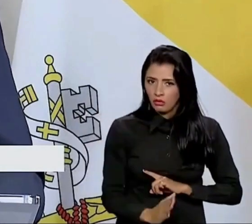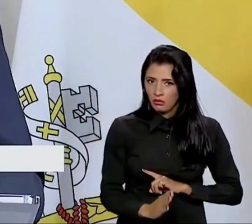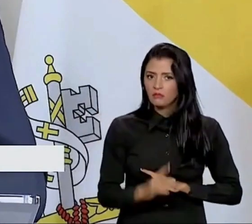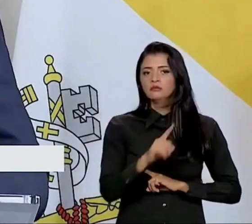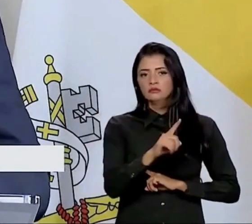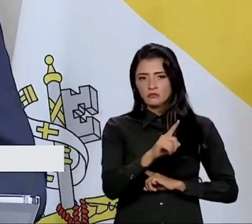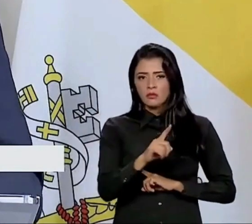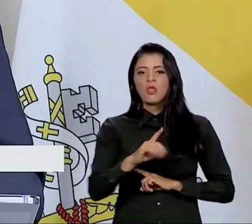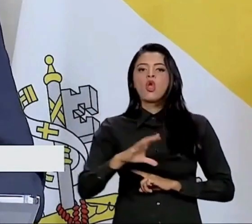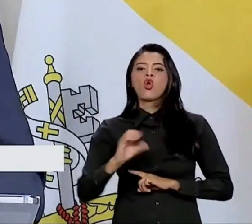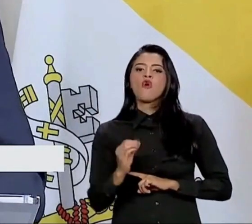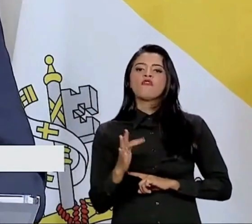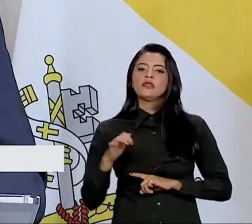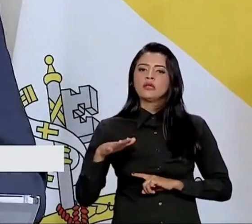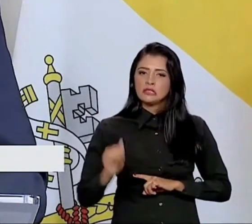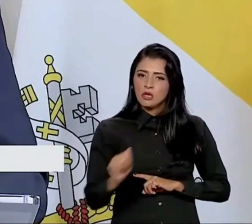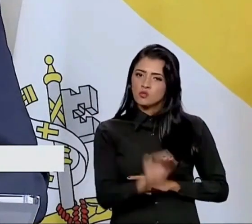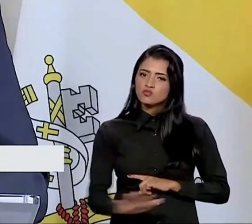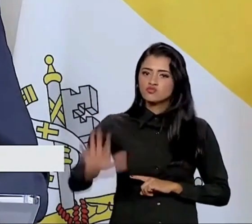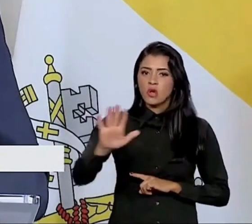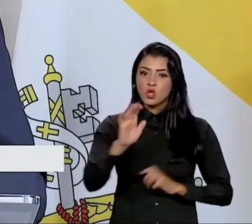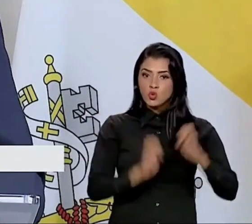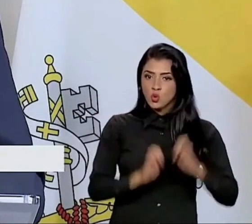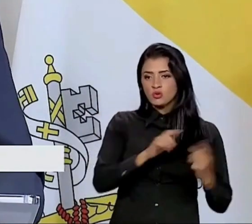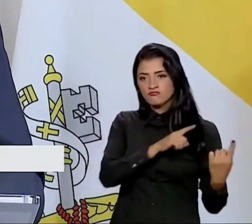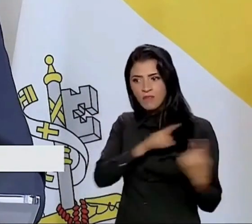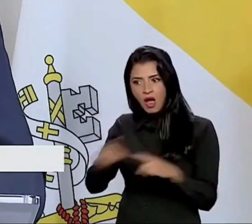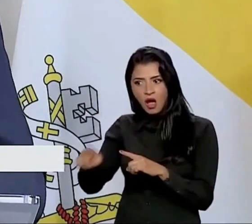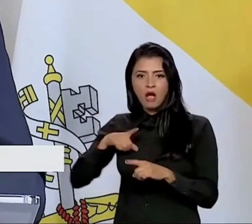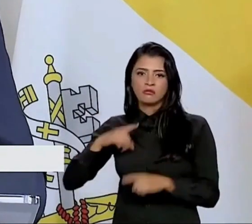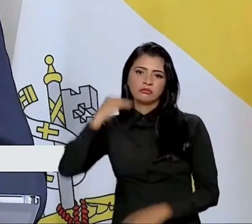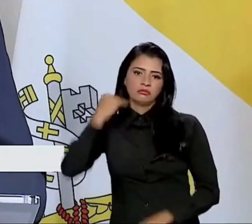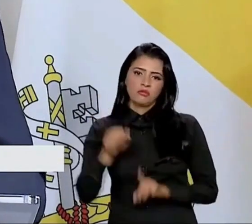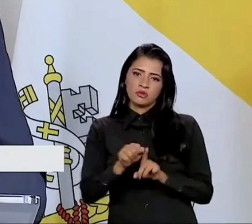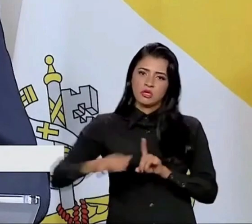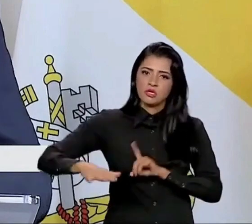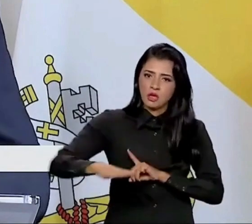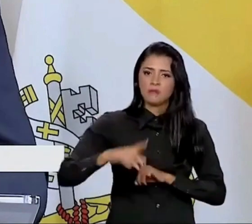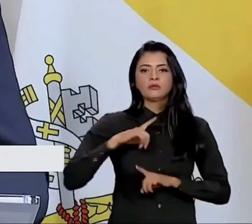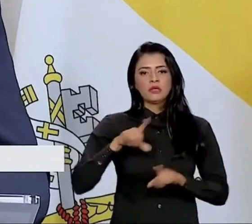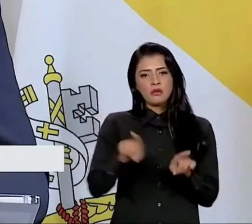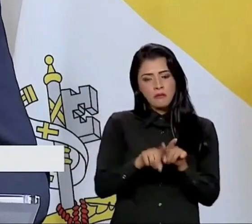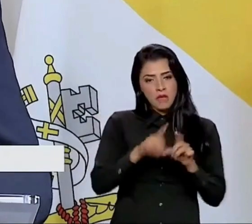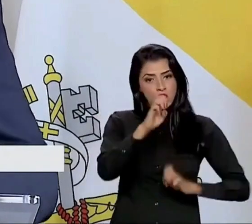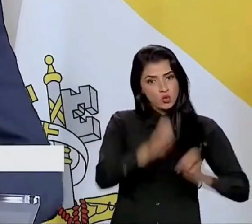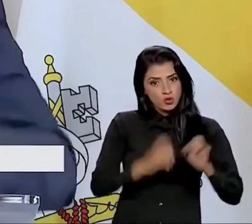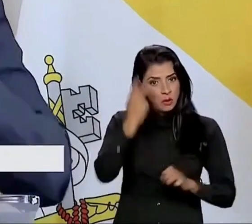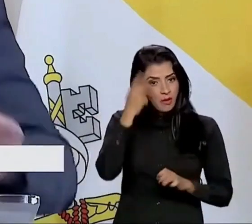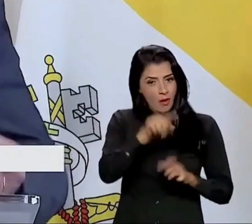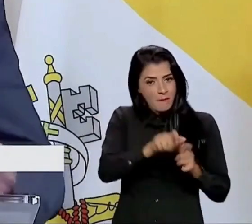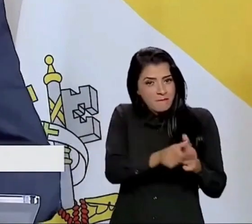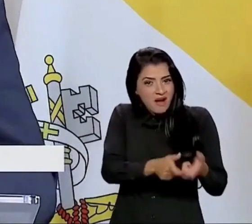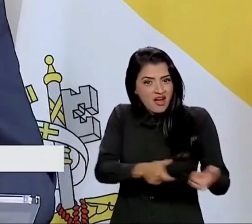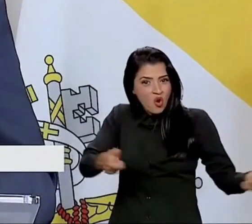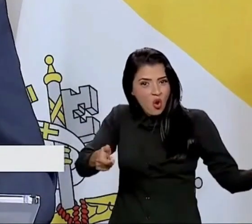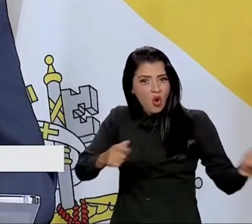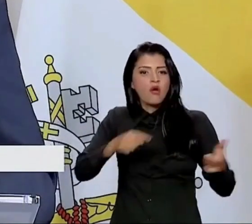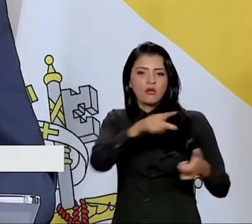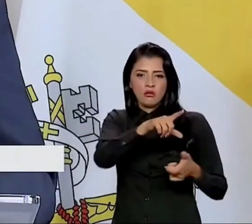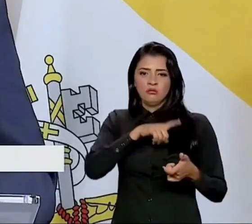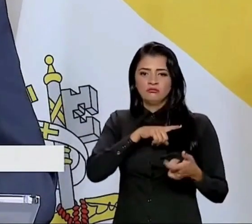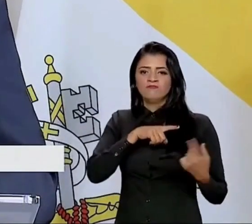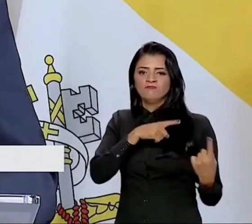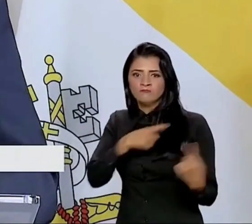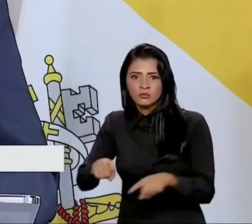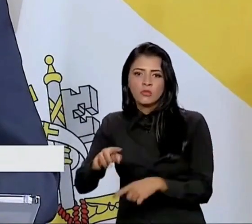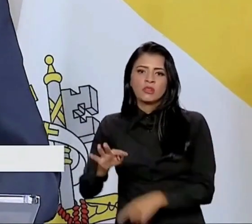das Indústrias está brigando com o Banco Central. A Federação das Indústrias de São Paulo, que é a maior do Brasil, está brigando com a taxa